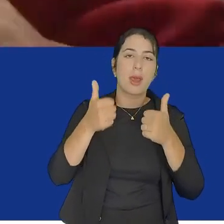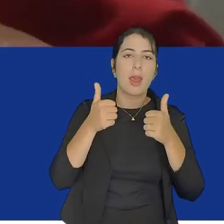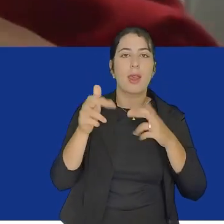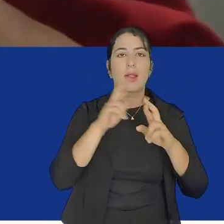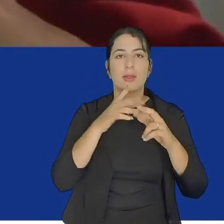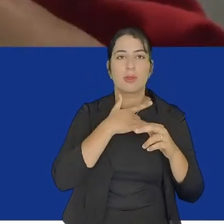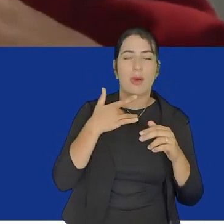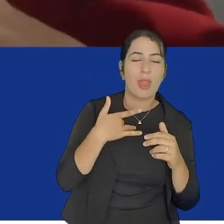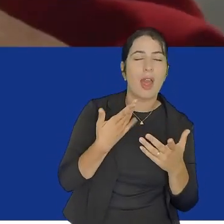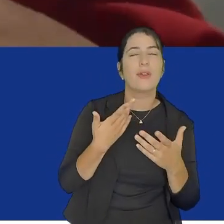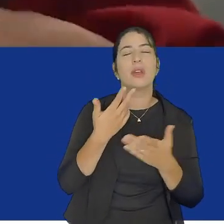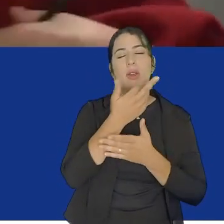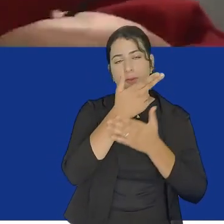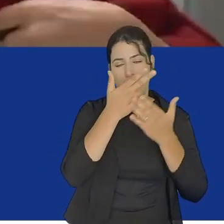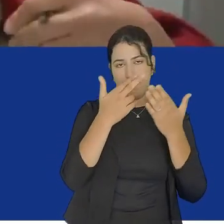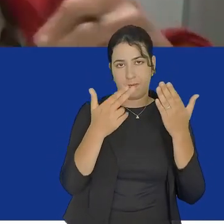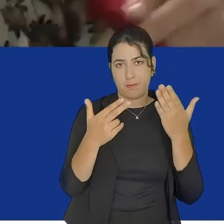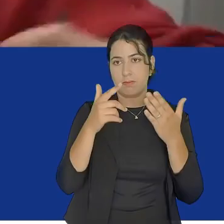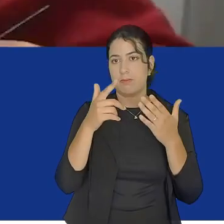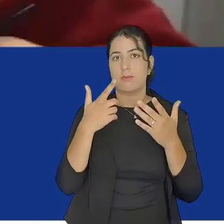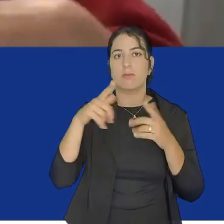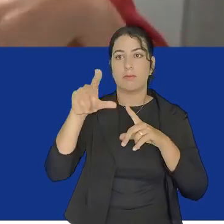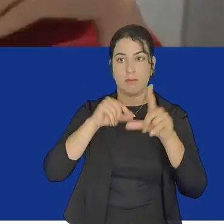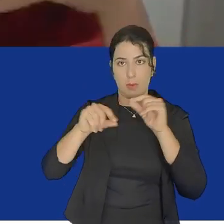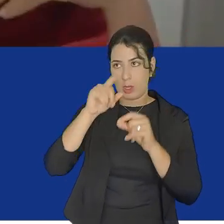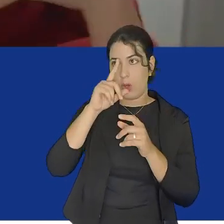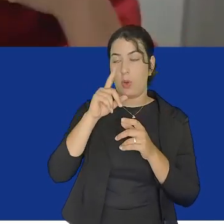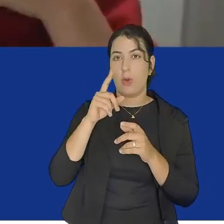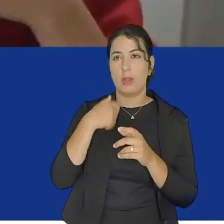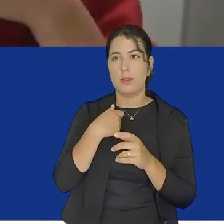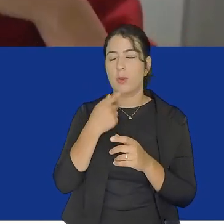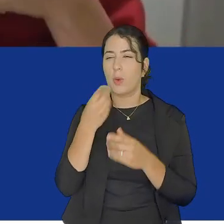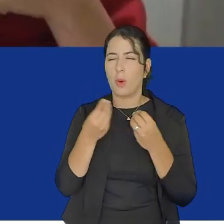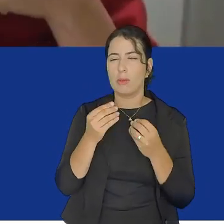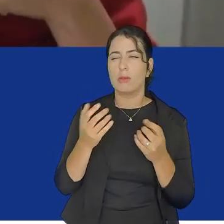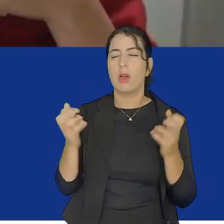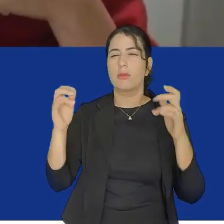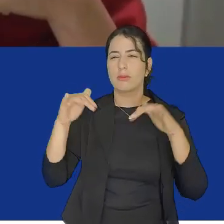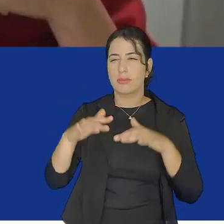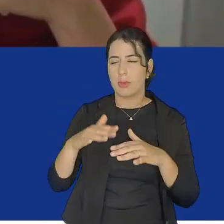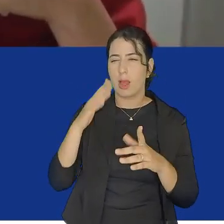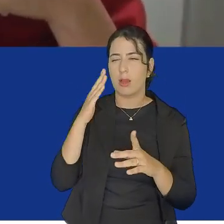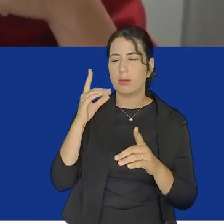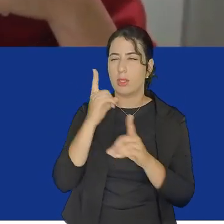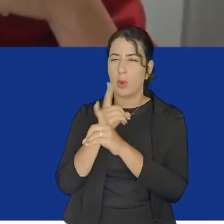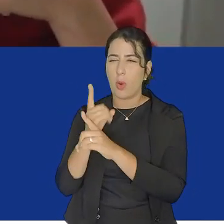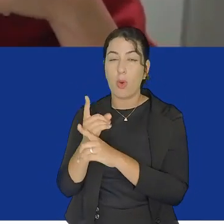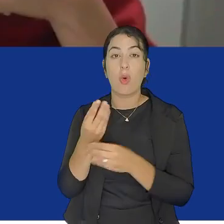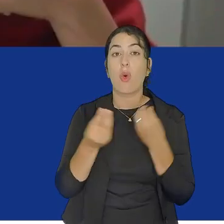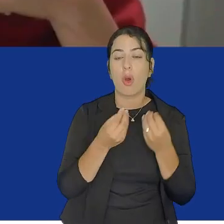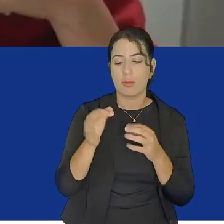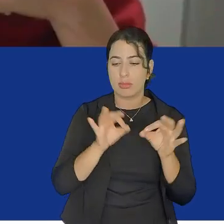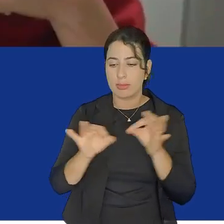fazer essas escolhas intencionais de encontros, né, de como organizar